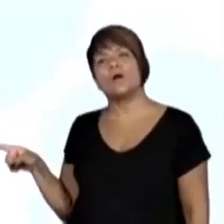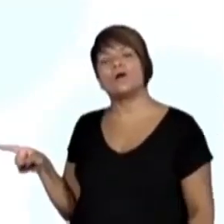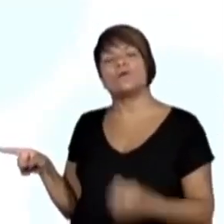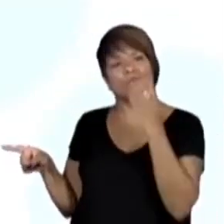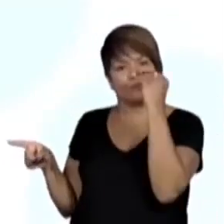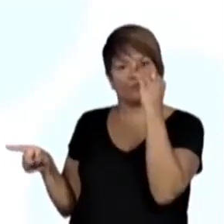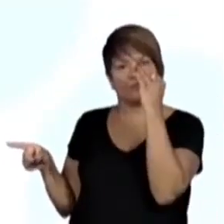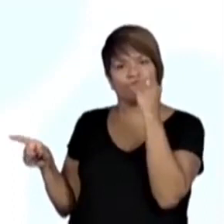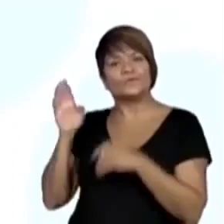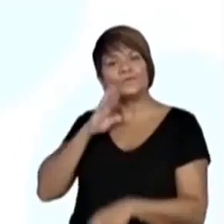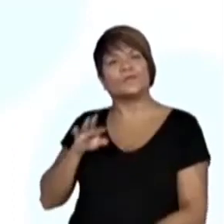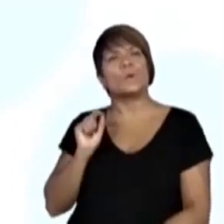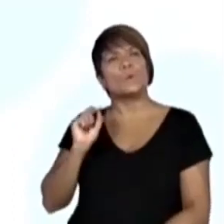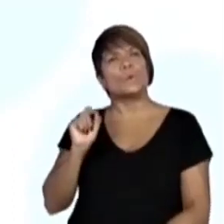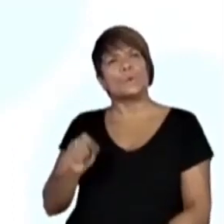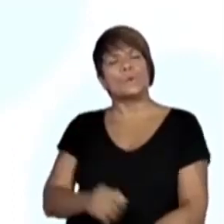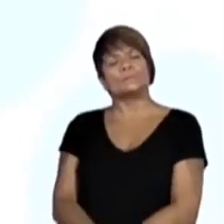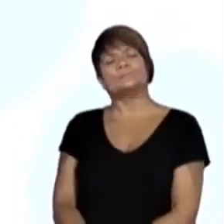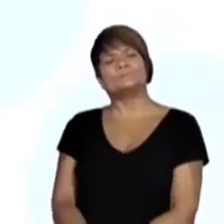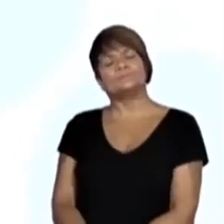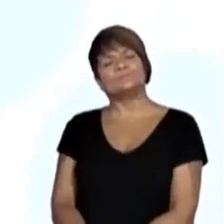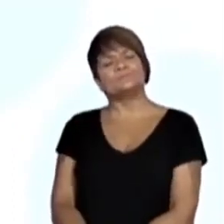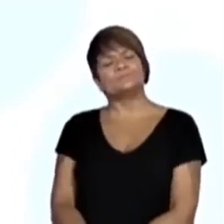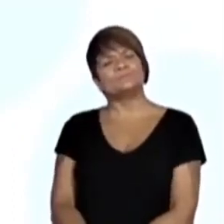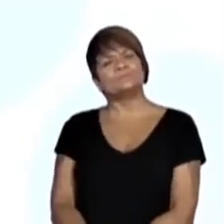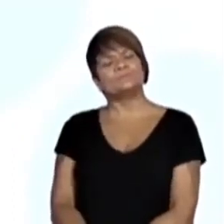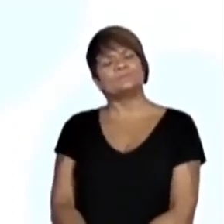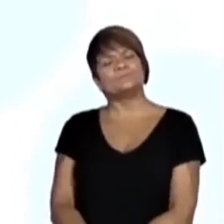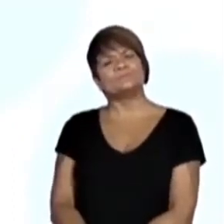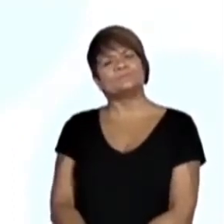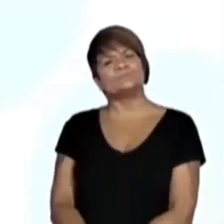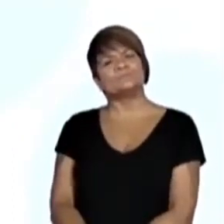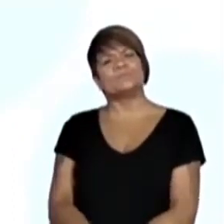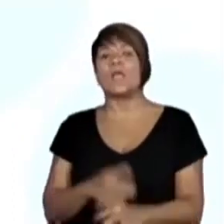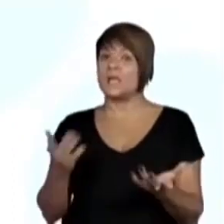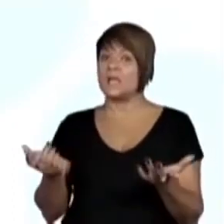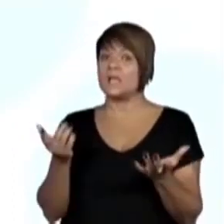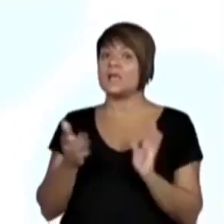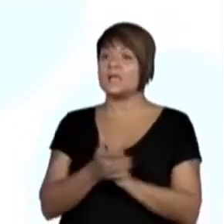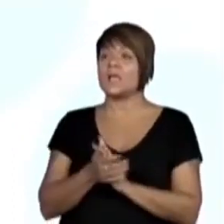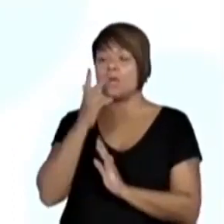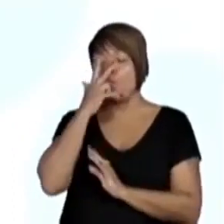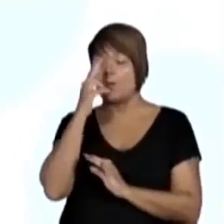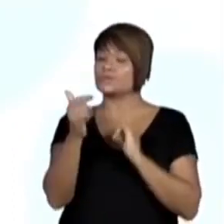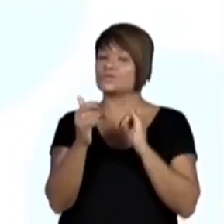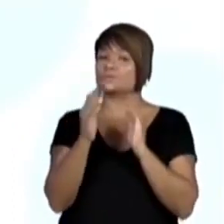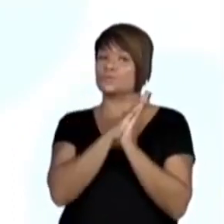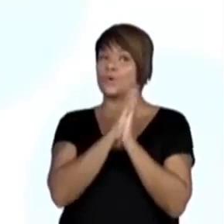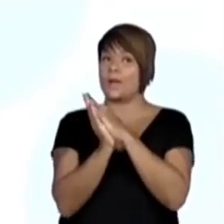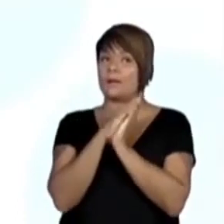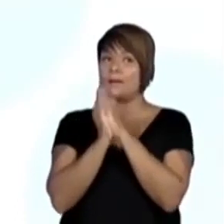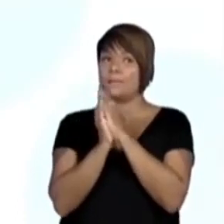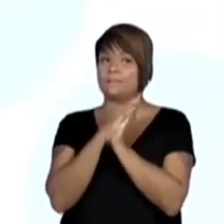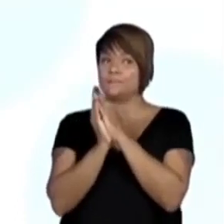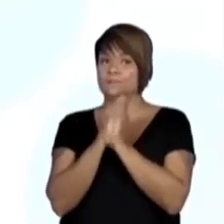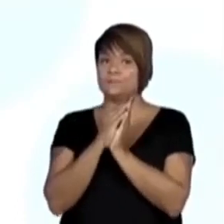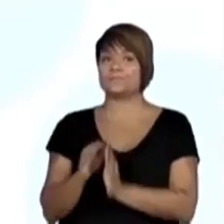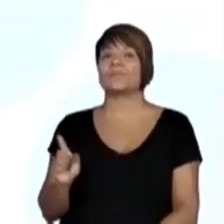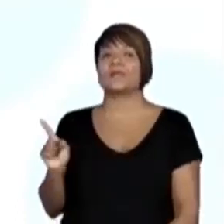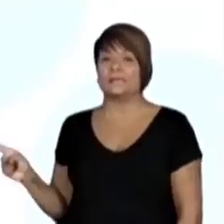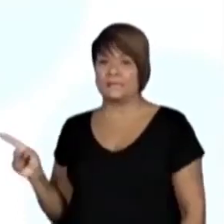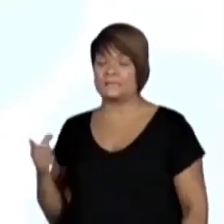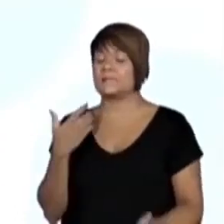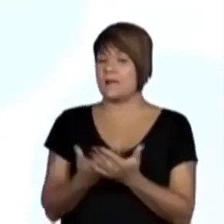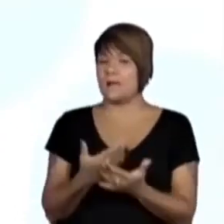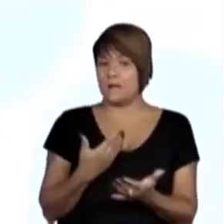será que vai ter na aula 7? Parece muito legal aí. Eu acho que são bonecas. Nessa aula, vamos